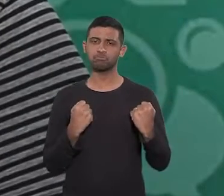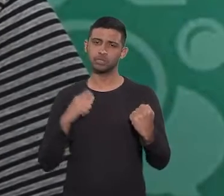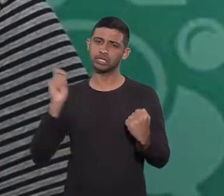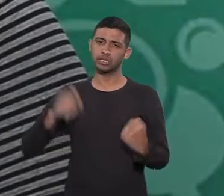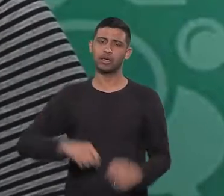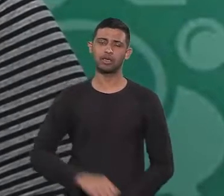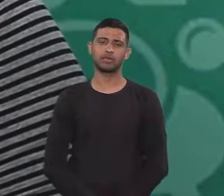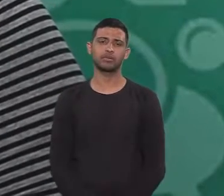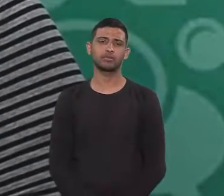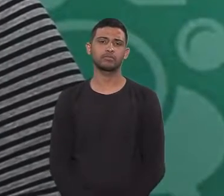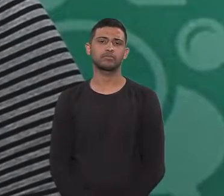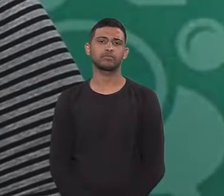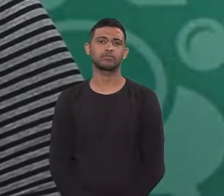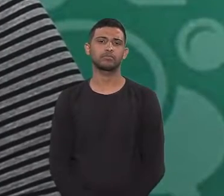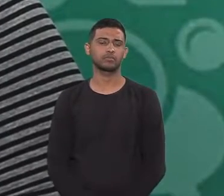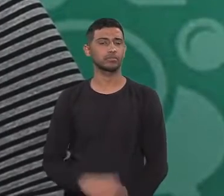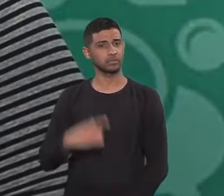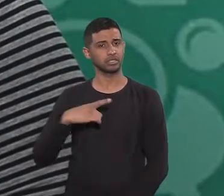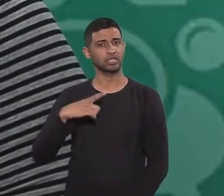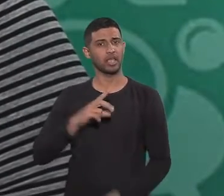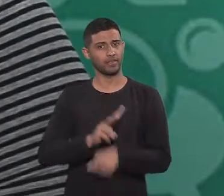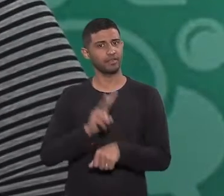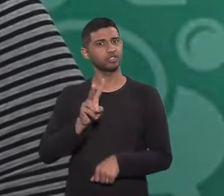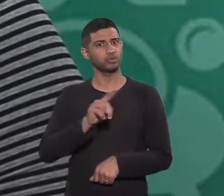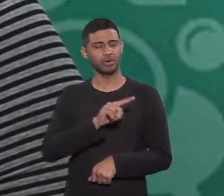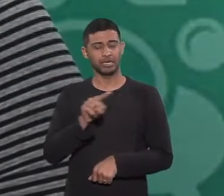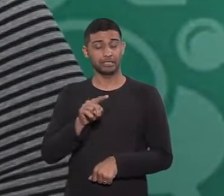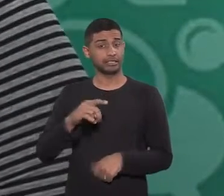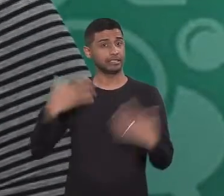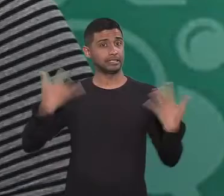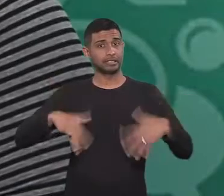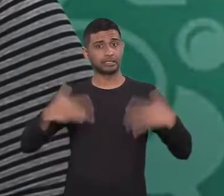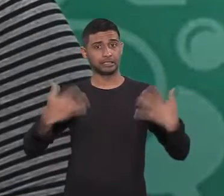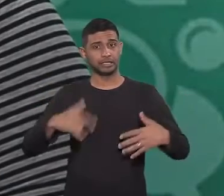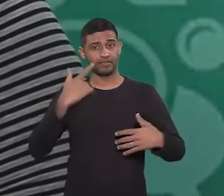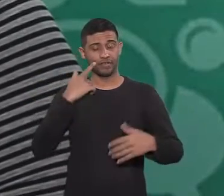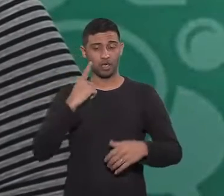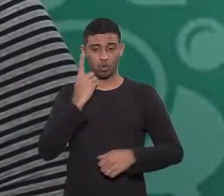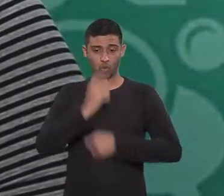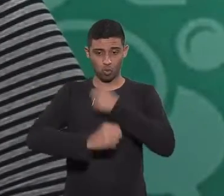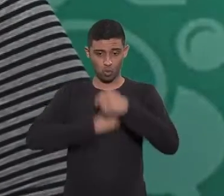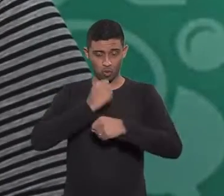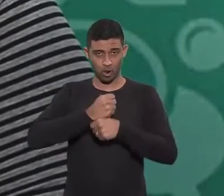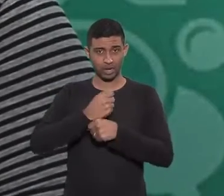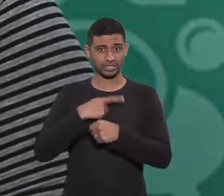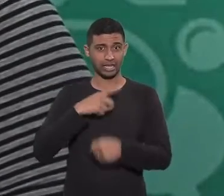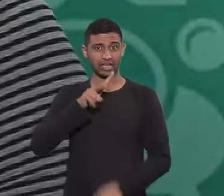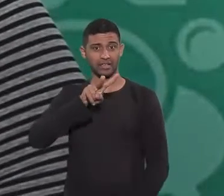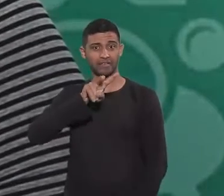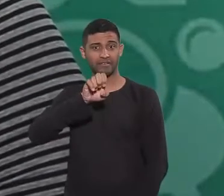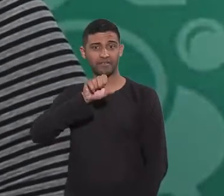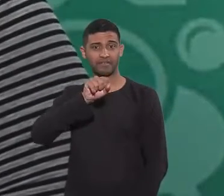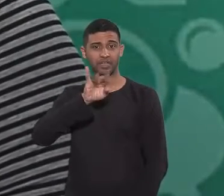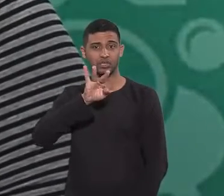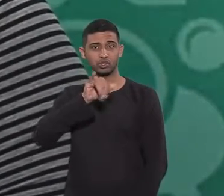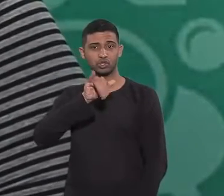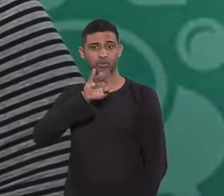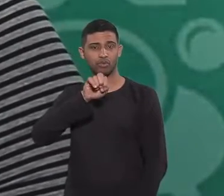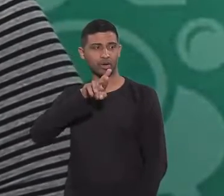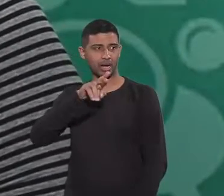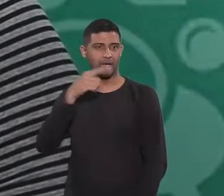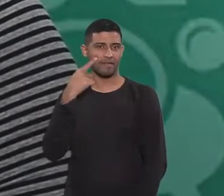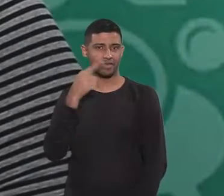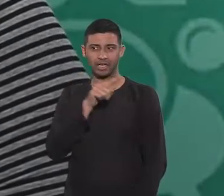alunos. Existe o vestibular, ele é um terror. O ano que você faz o vestibular, existe todo um terror em